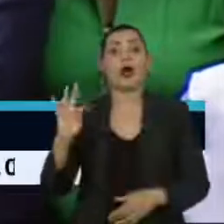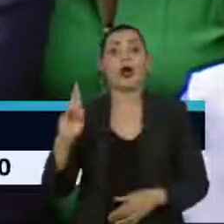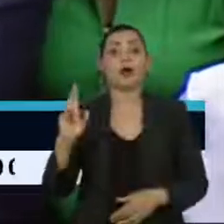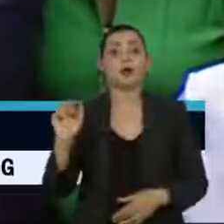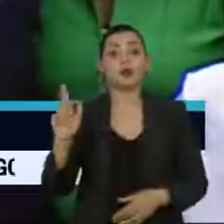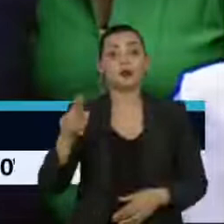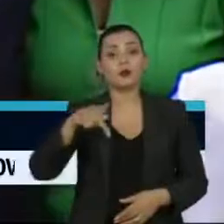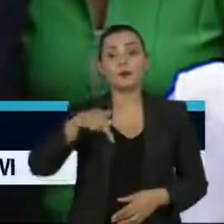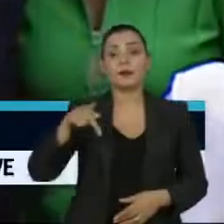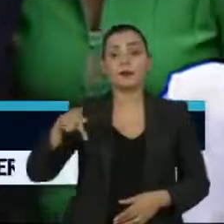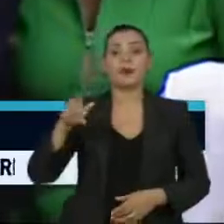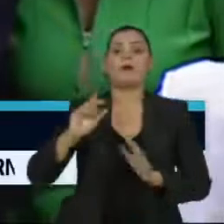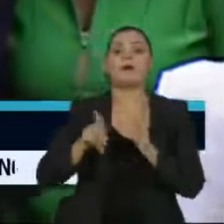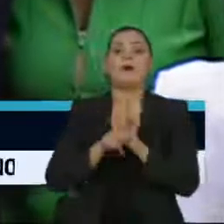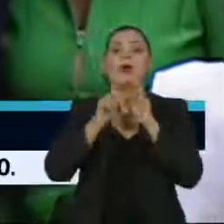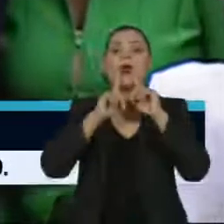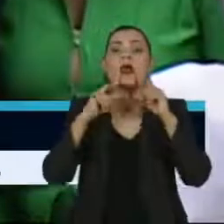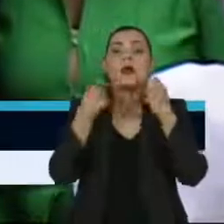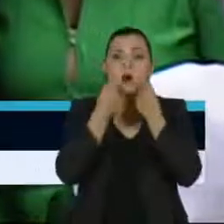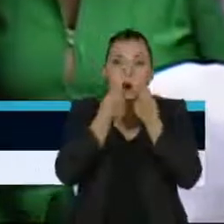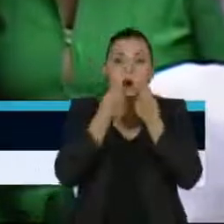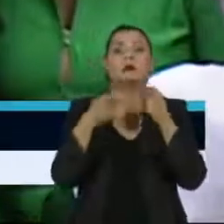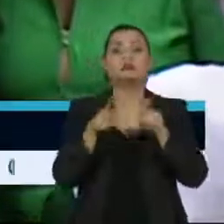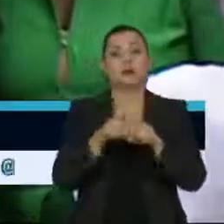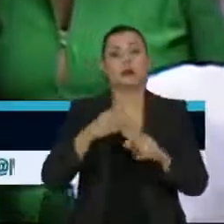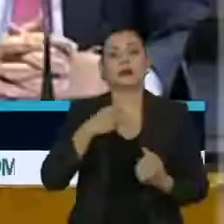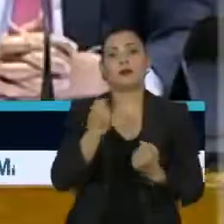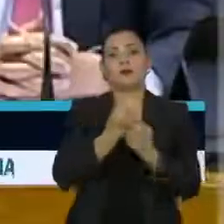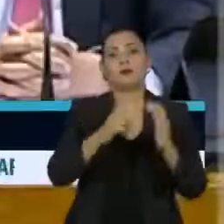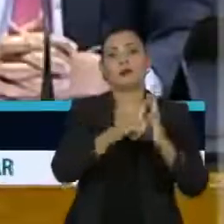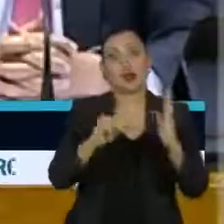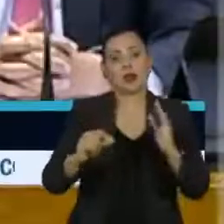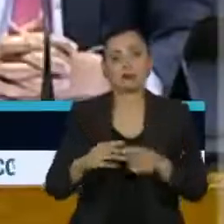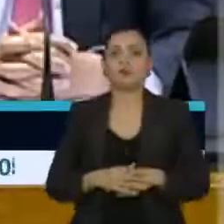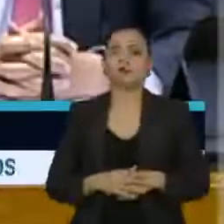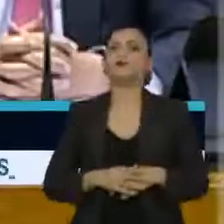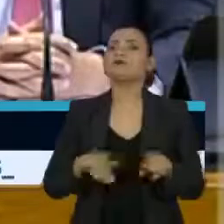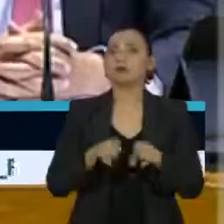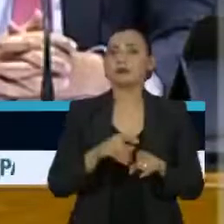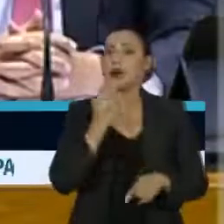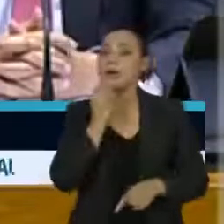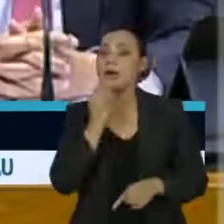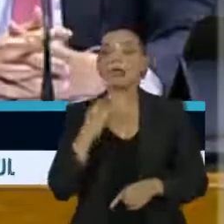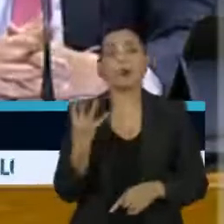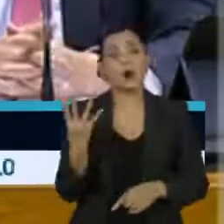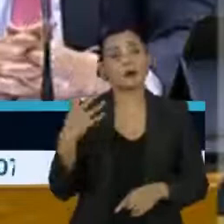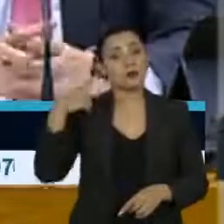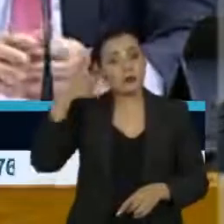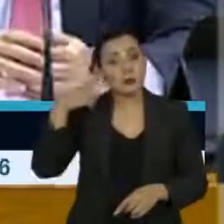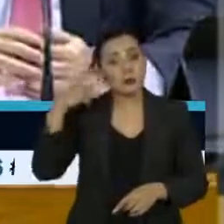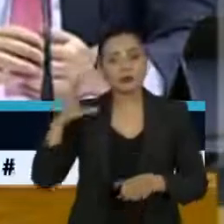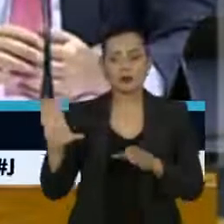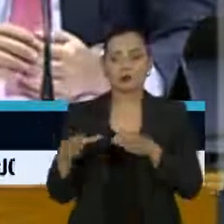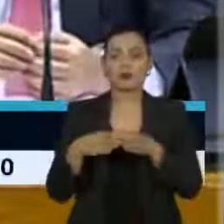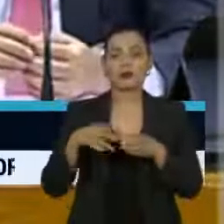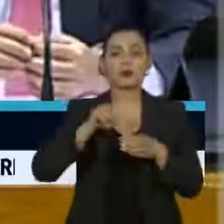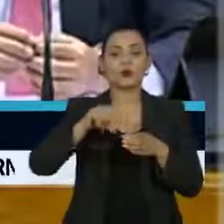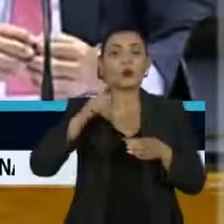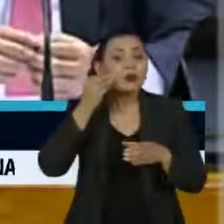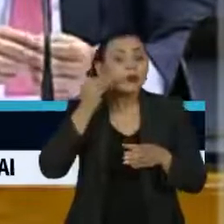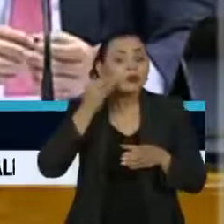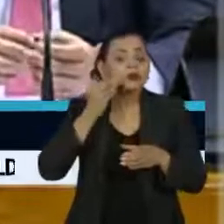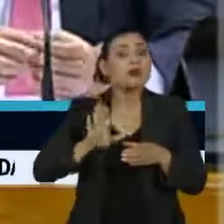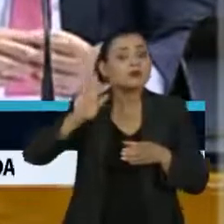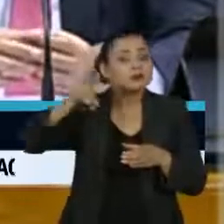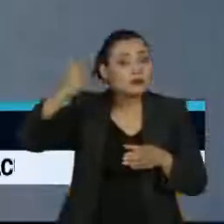PP de Alagoas, líder do Centrão, que tem o apoio do Palácio do Planalto. No grupo de Maia, 4 deputados formaram um bloco para tentar definir